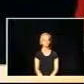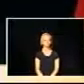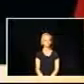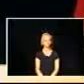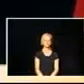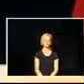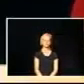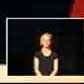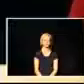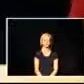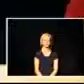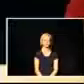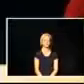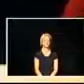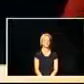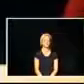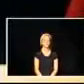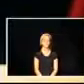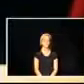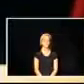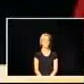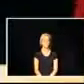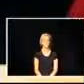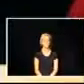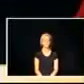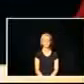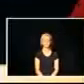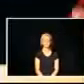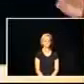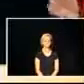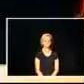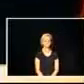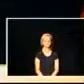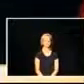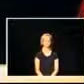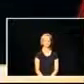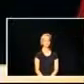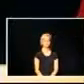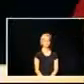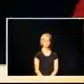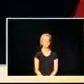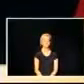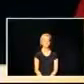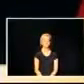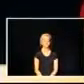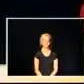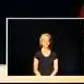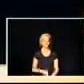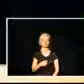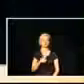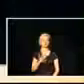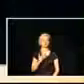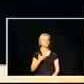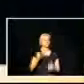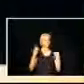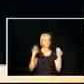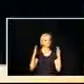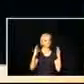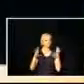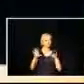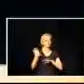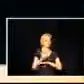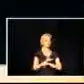da infraestrutura da universidade é falar um pouco também do curso, que eu quero saudar os mestres de diversos